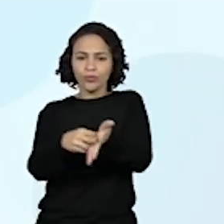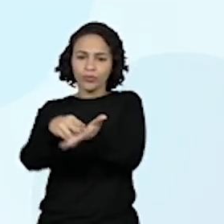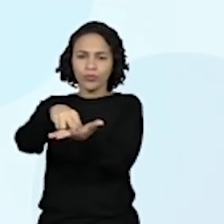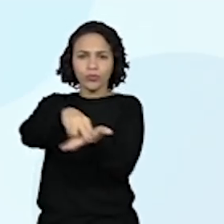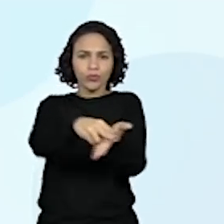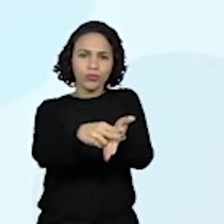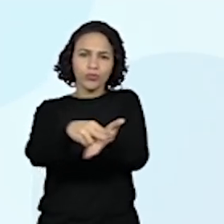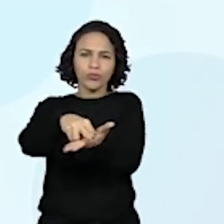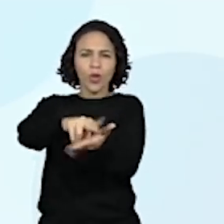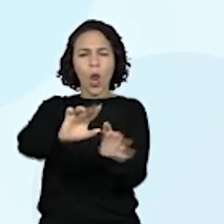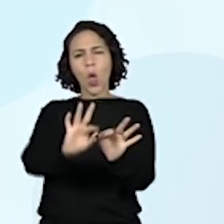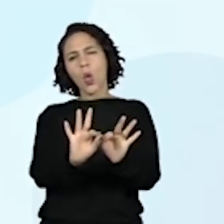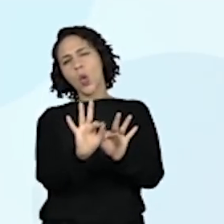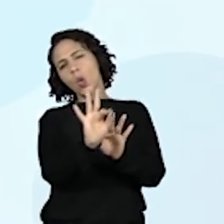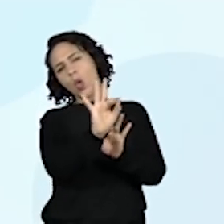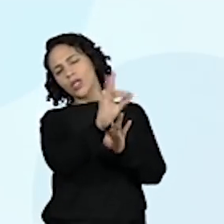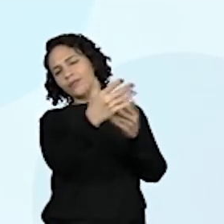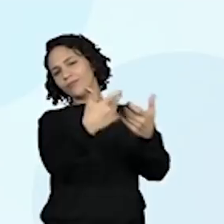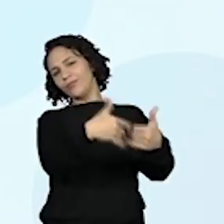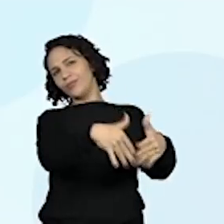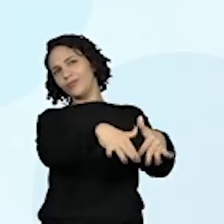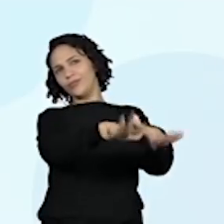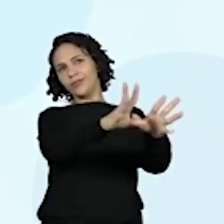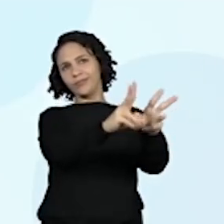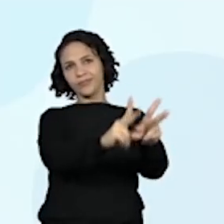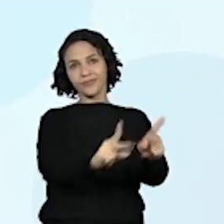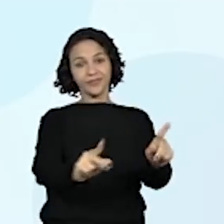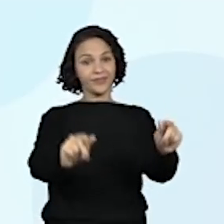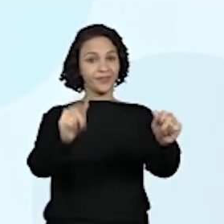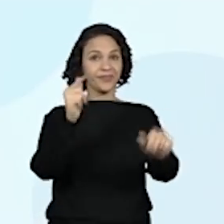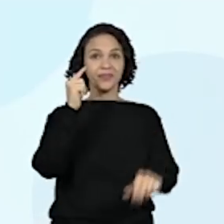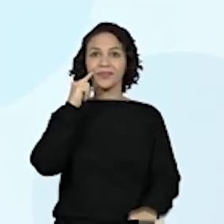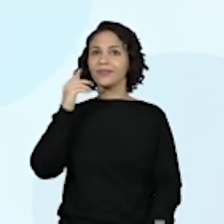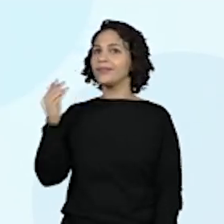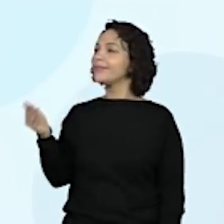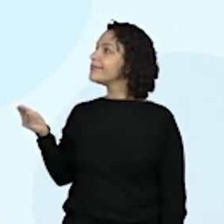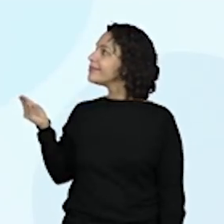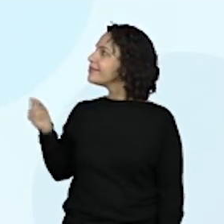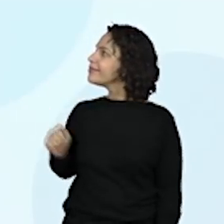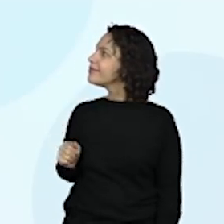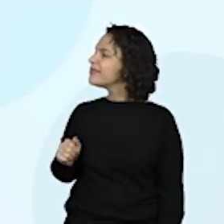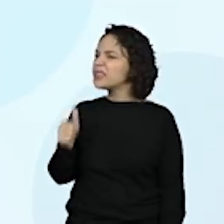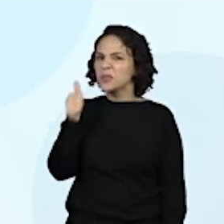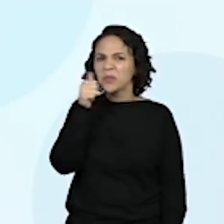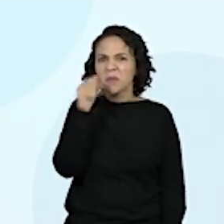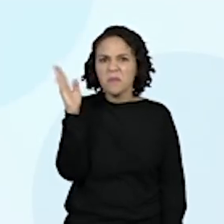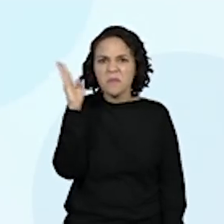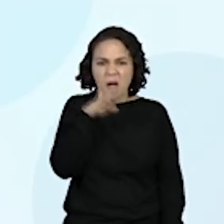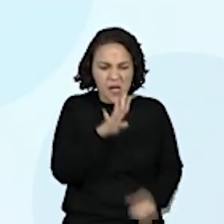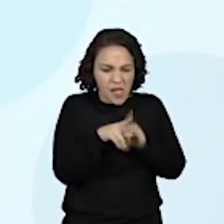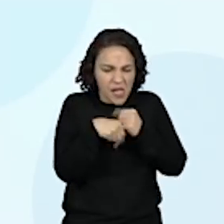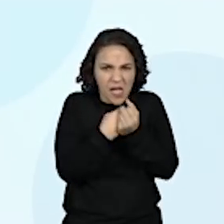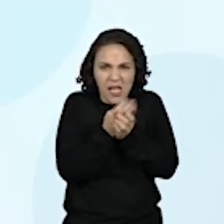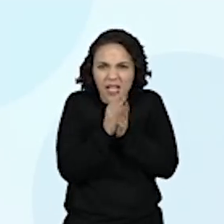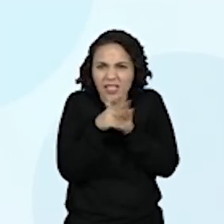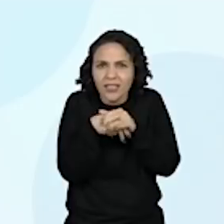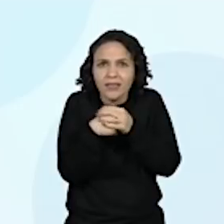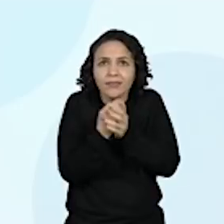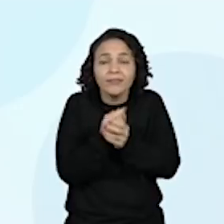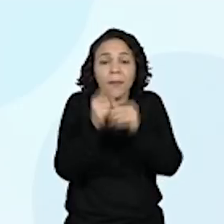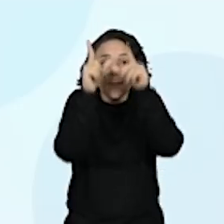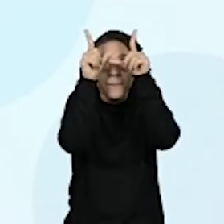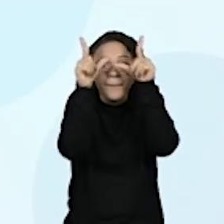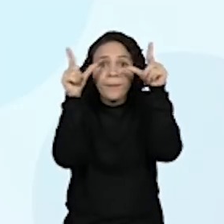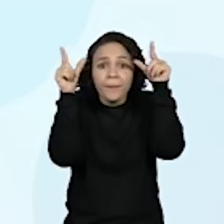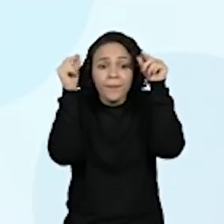embora. Temos uma ilustração. Vejam só, a bebê, a